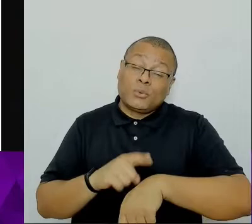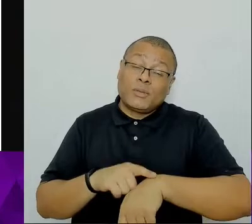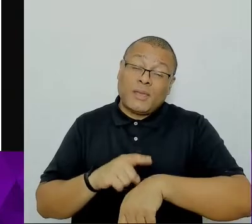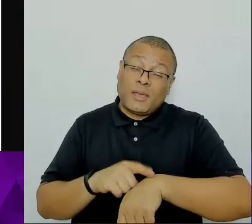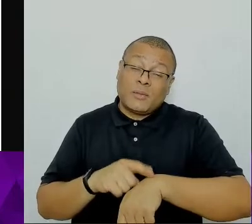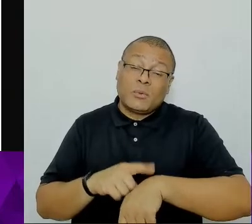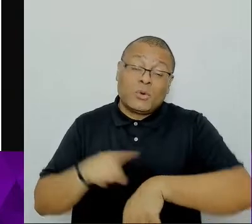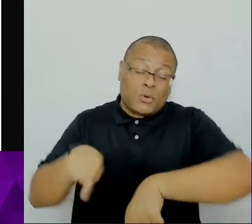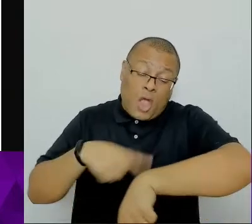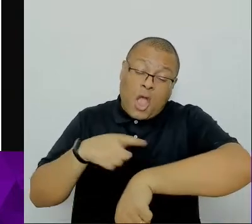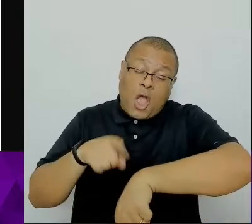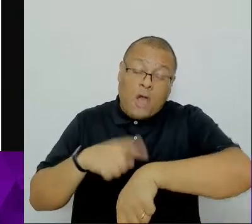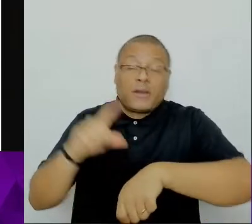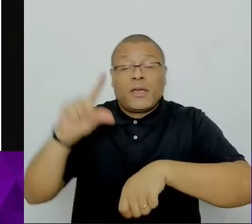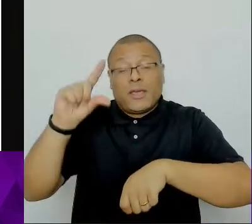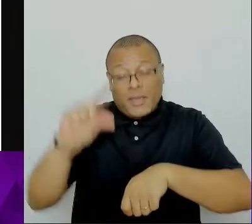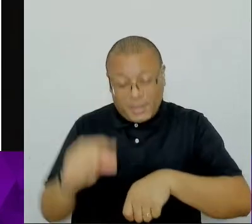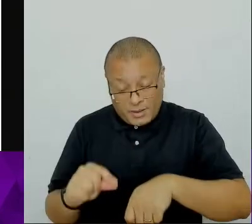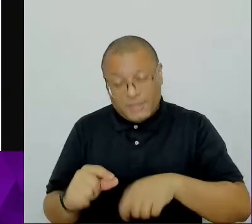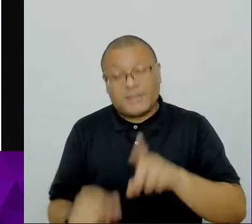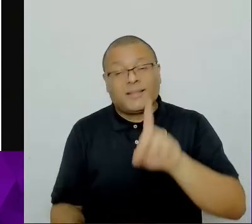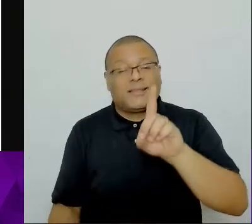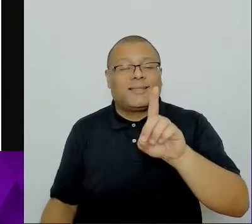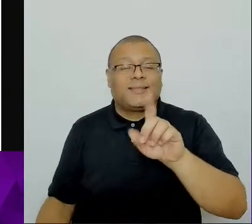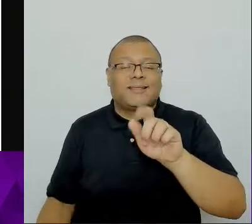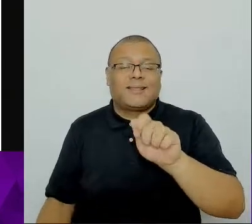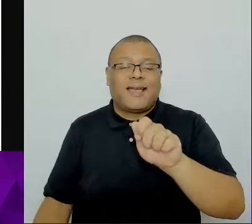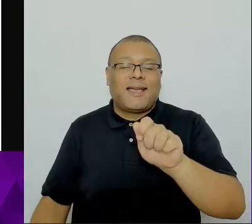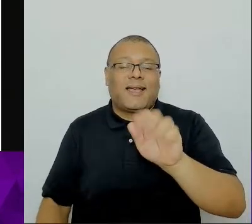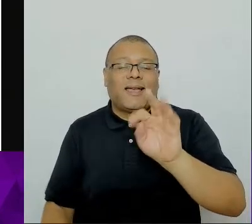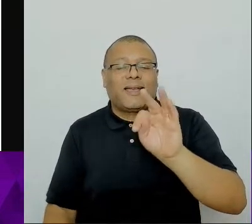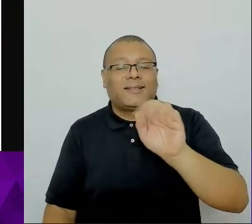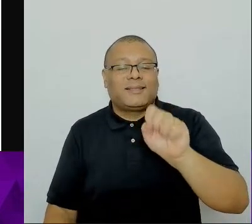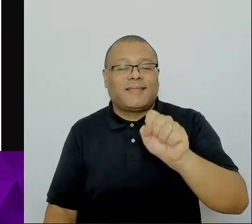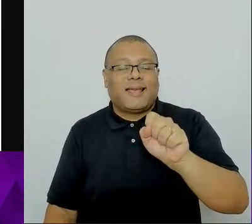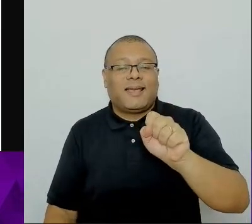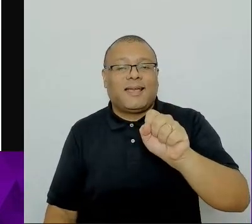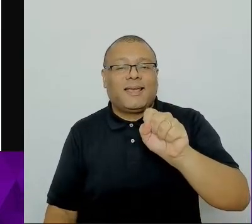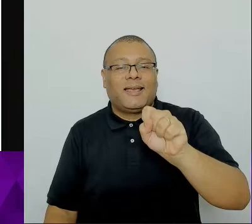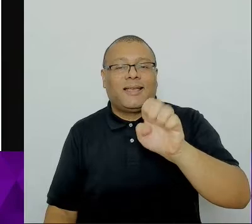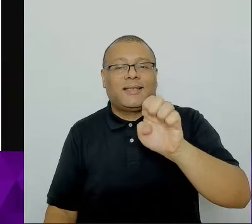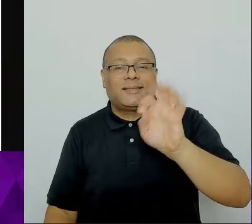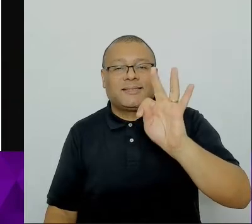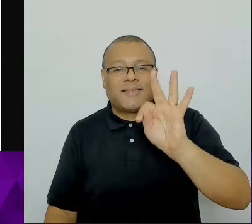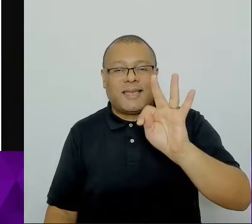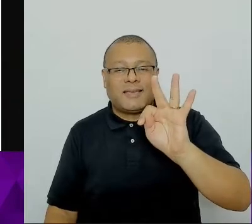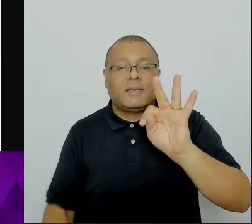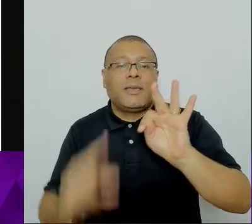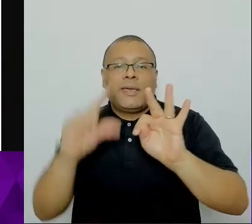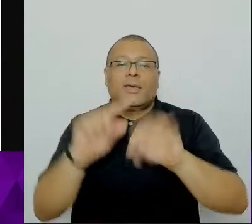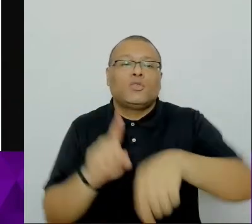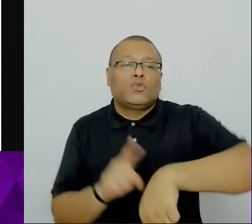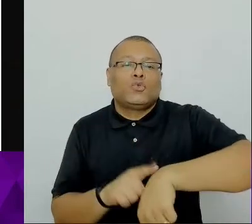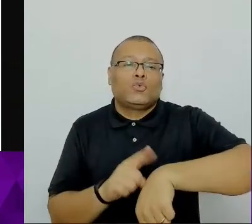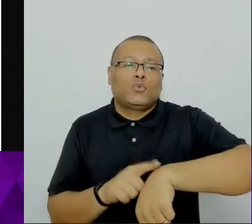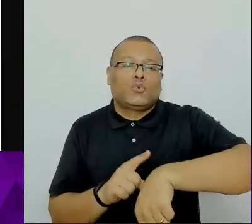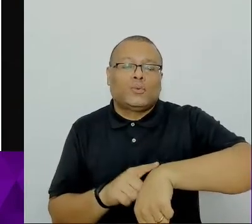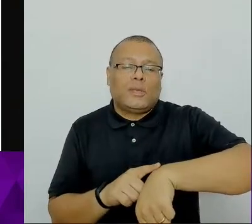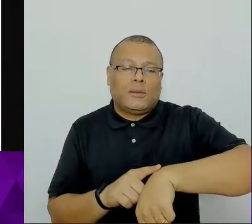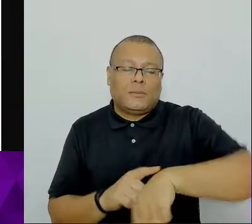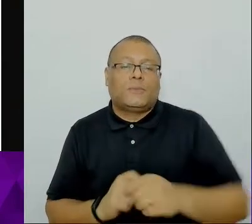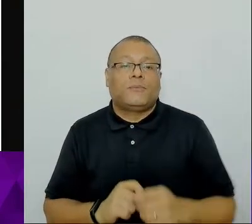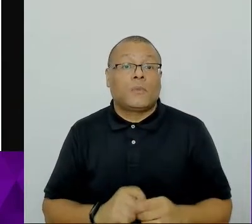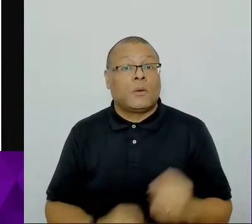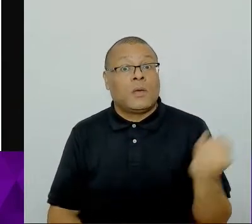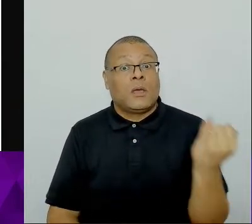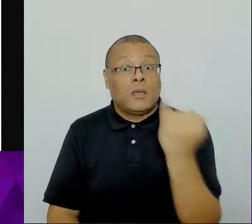necessidade de dataset para treinar esse modelo, tá? Então, isso é super importante. Então, a